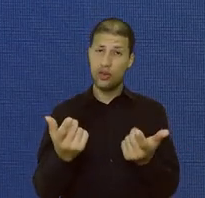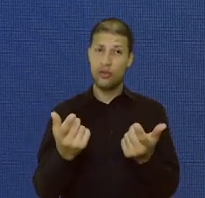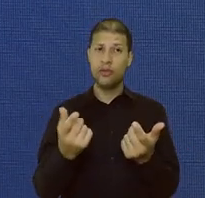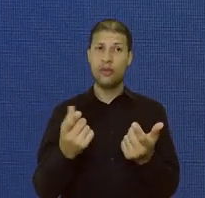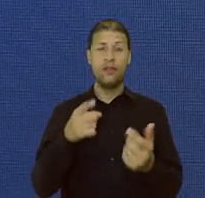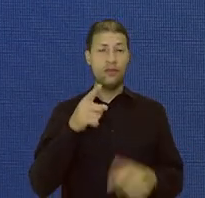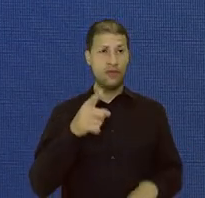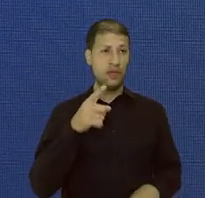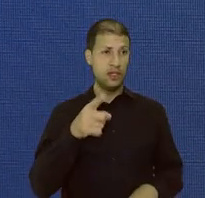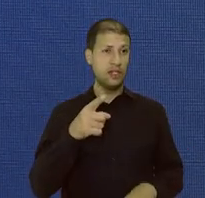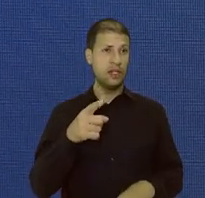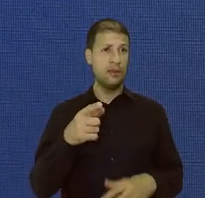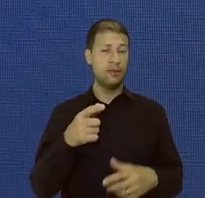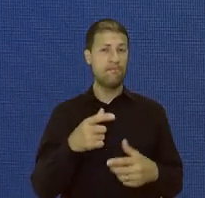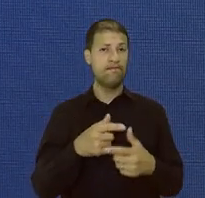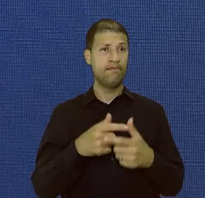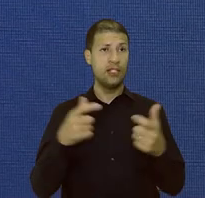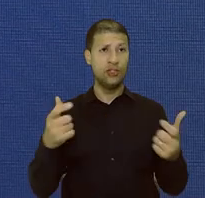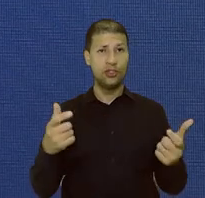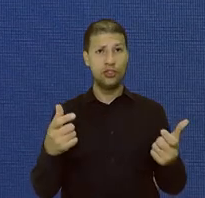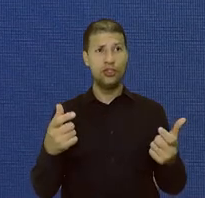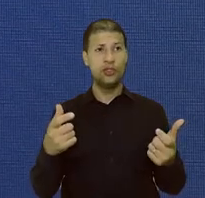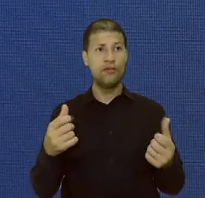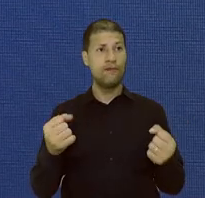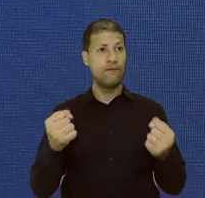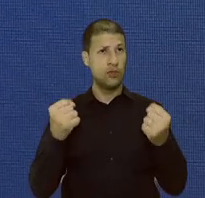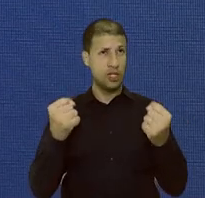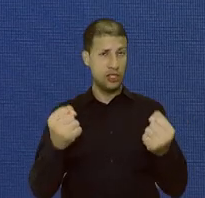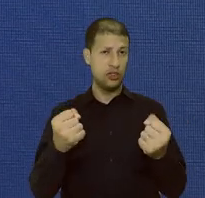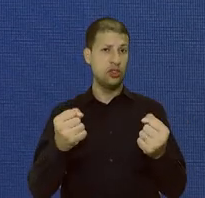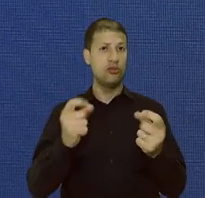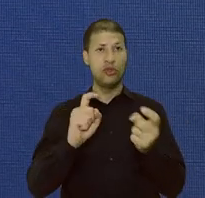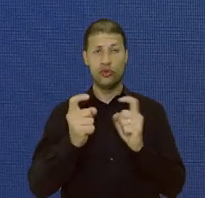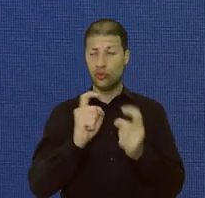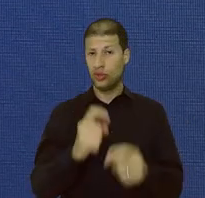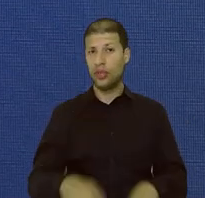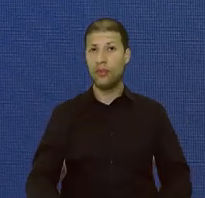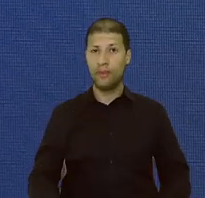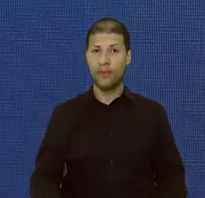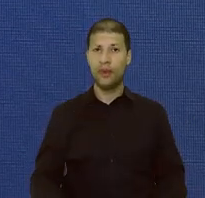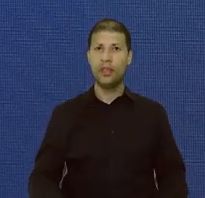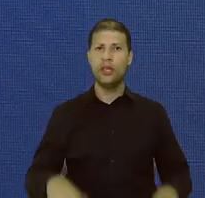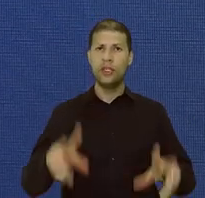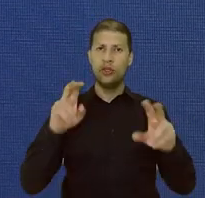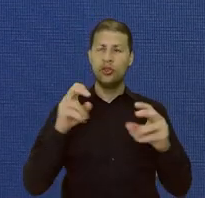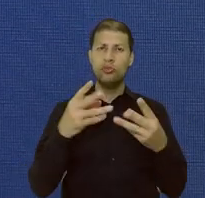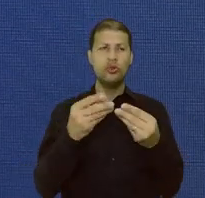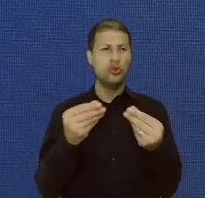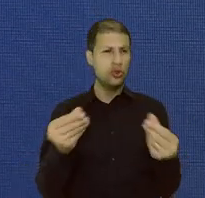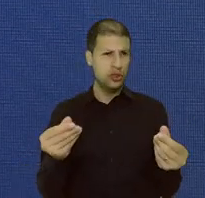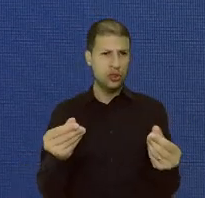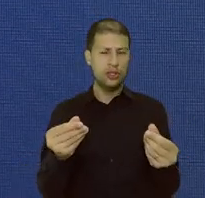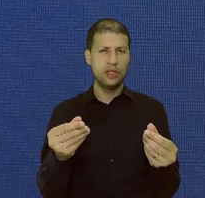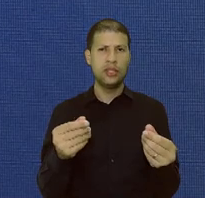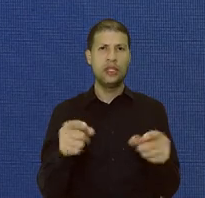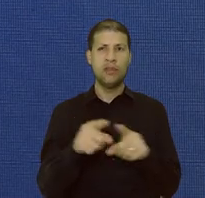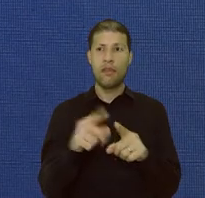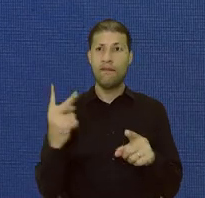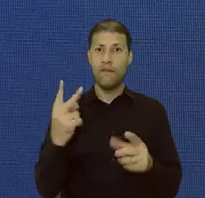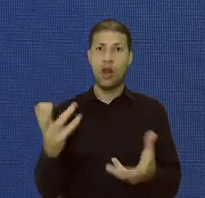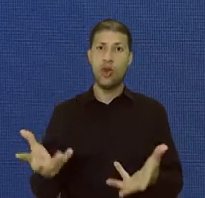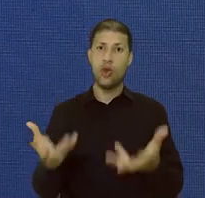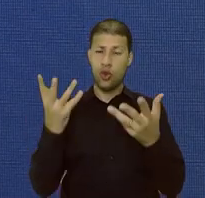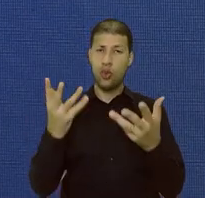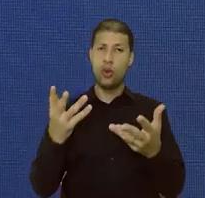muito mais fortalecido na discussão e o aspecto de diluição e valuation ele muitas vezes